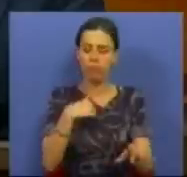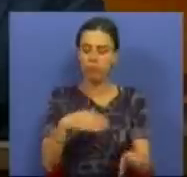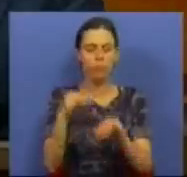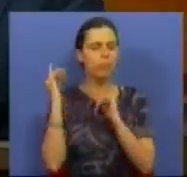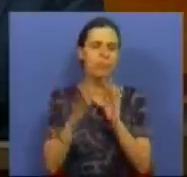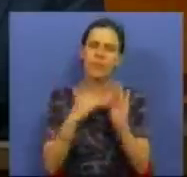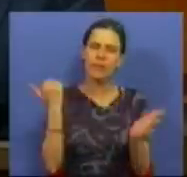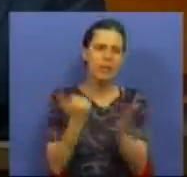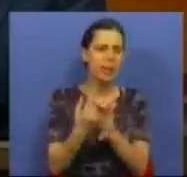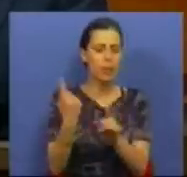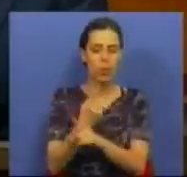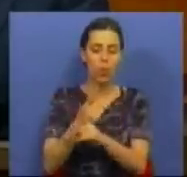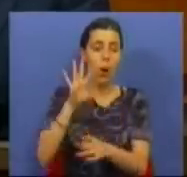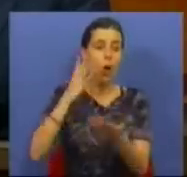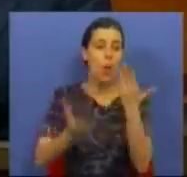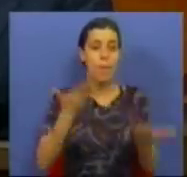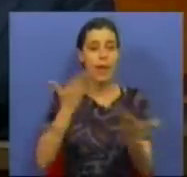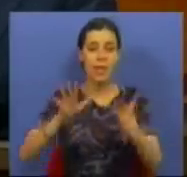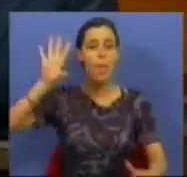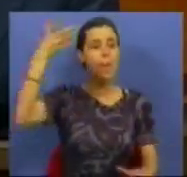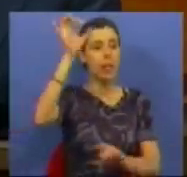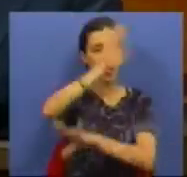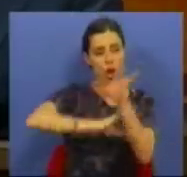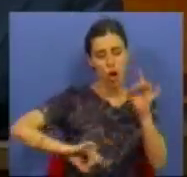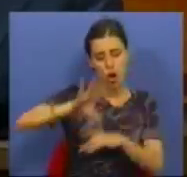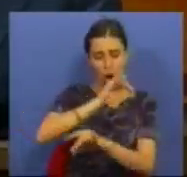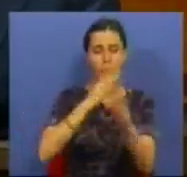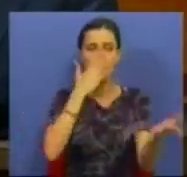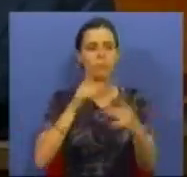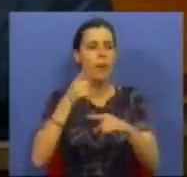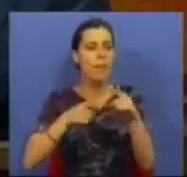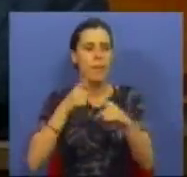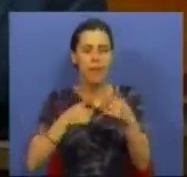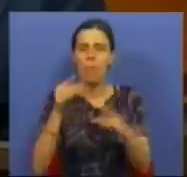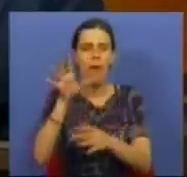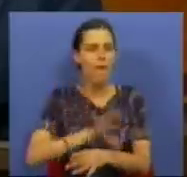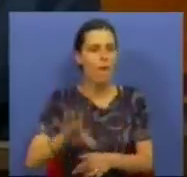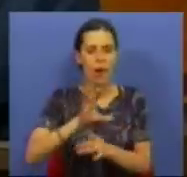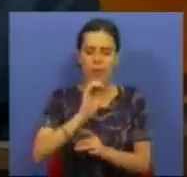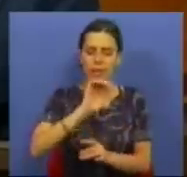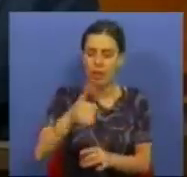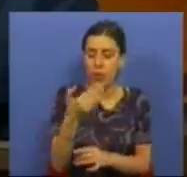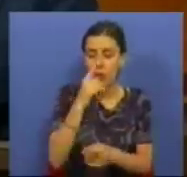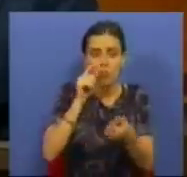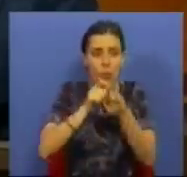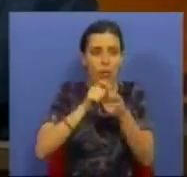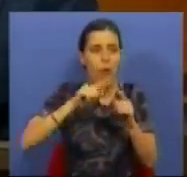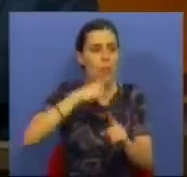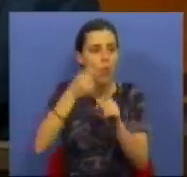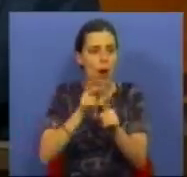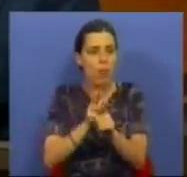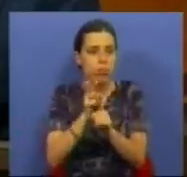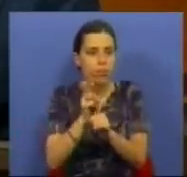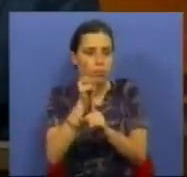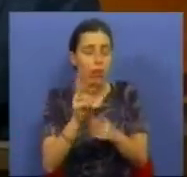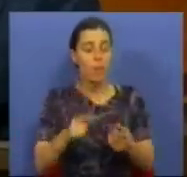afastámos-nos sempre dos restantes países europeus e o país cresceu à média medíocre de 0,7% ao ano.